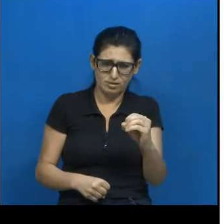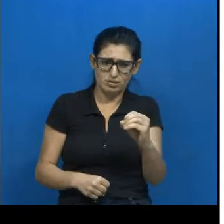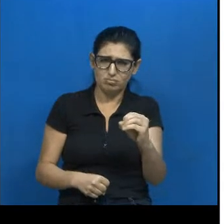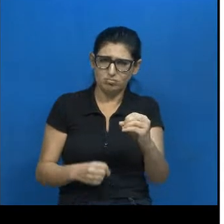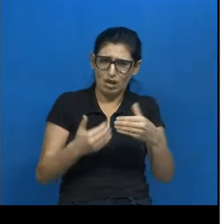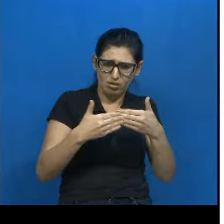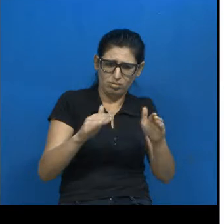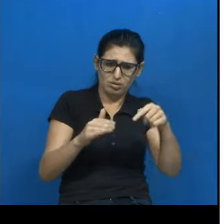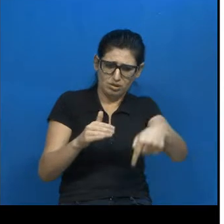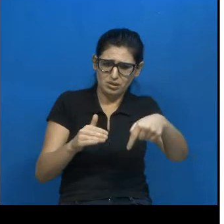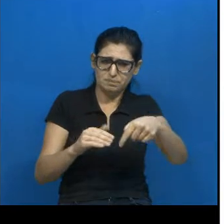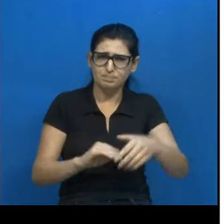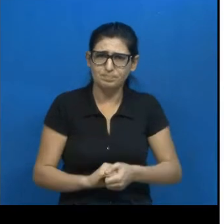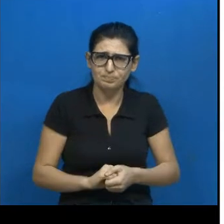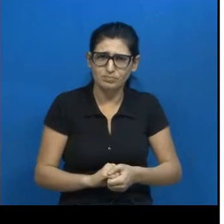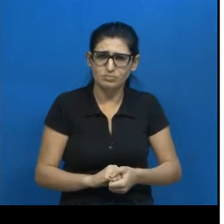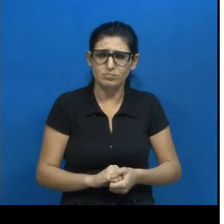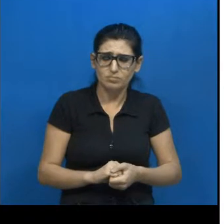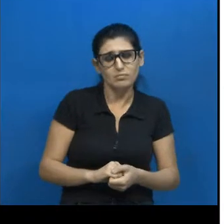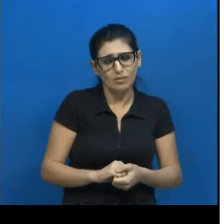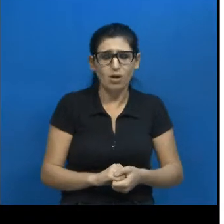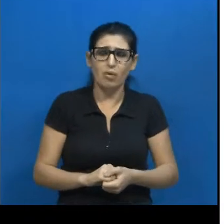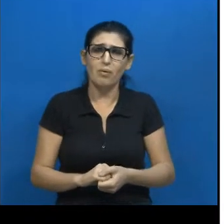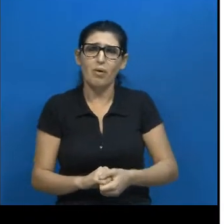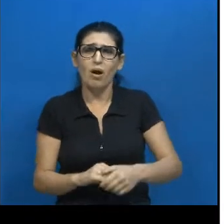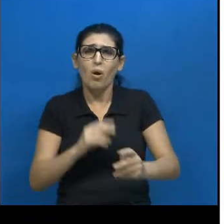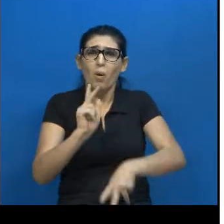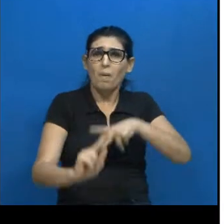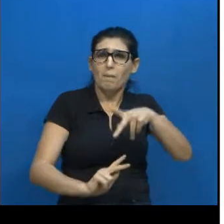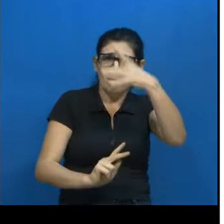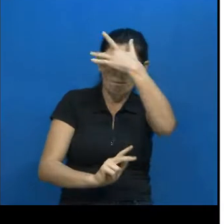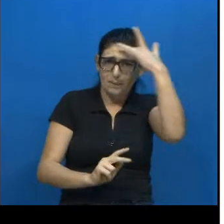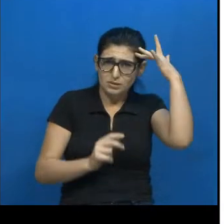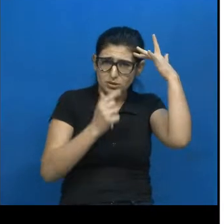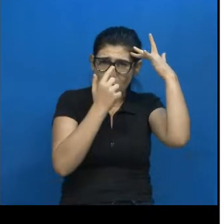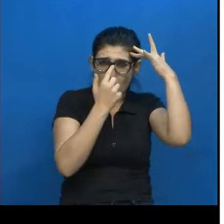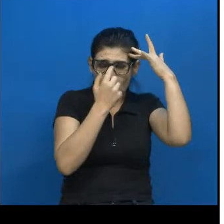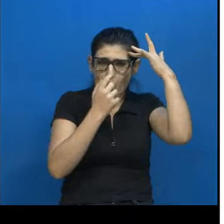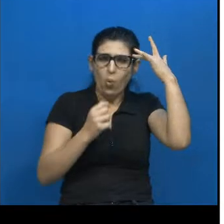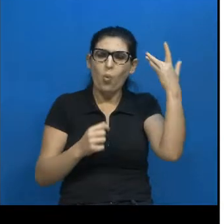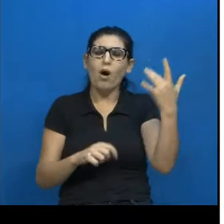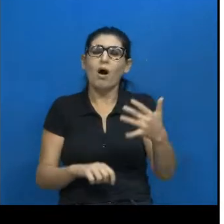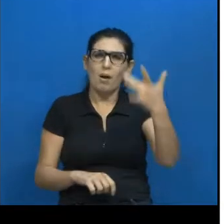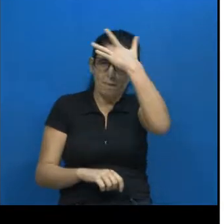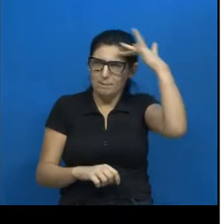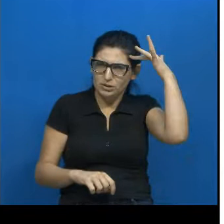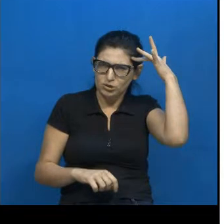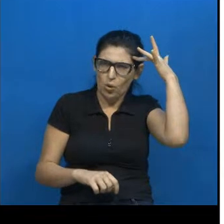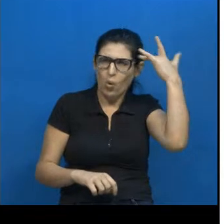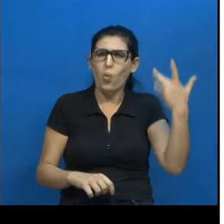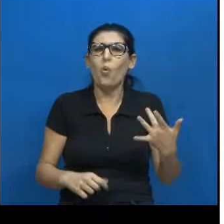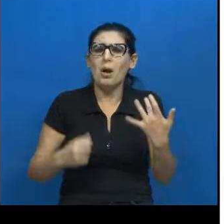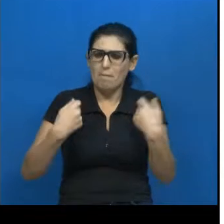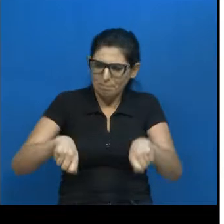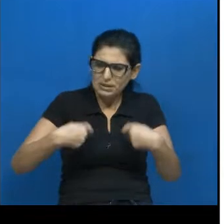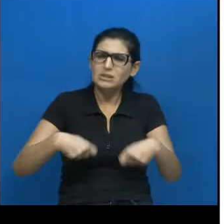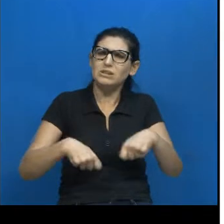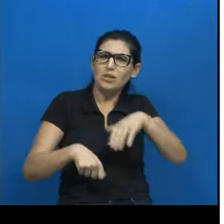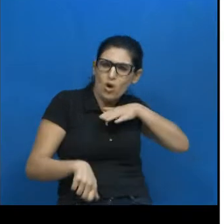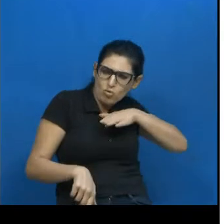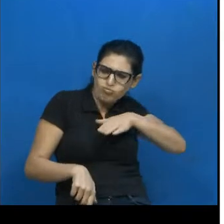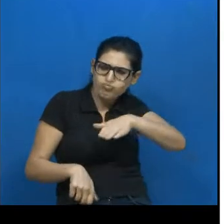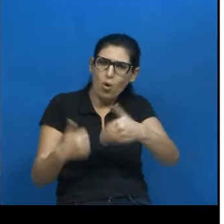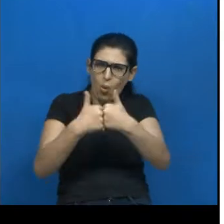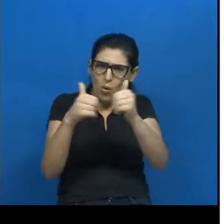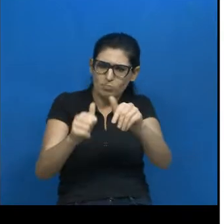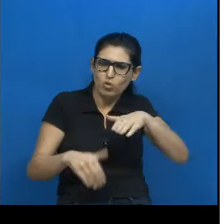era centralizado. E a população, que é o passageiro, ele precisa se locomover. Aí